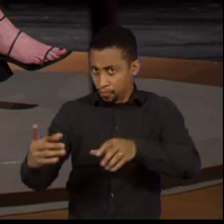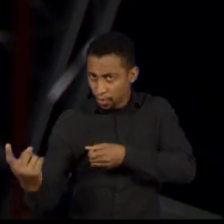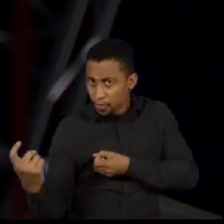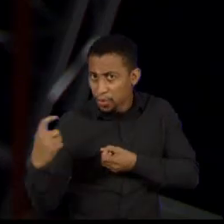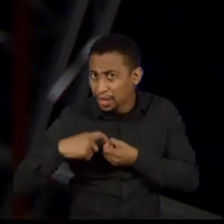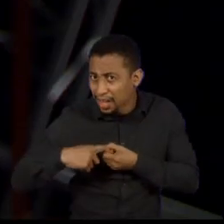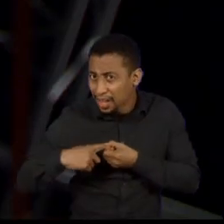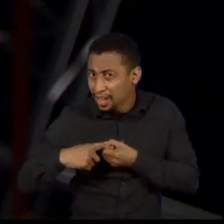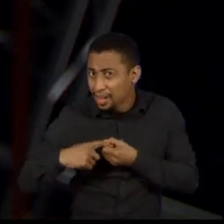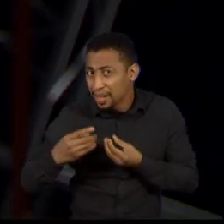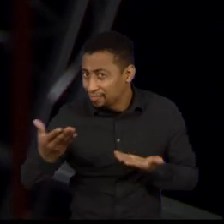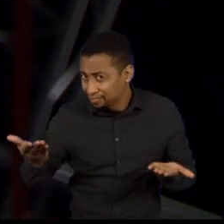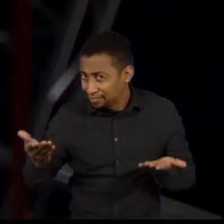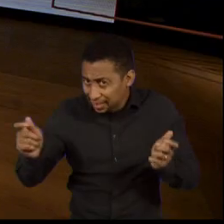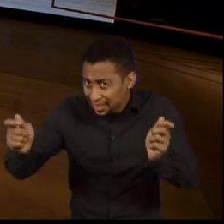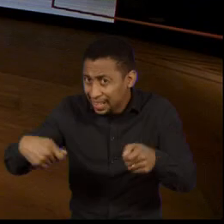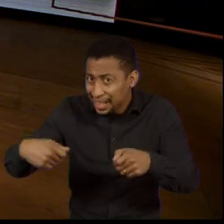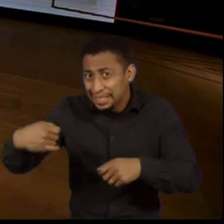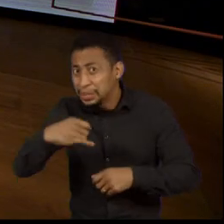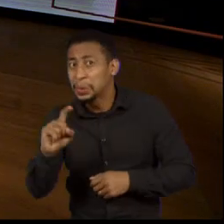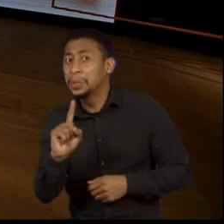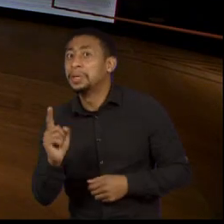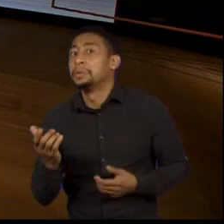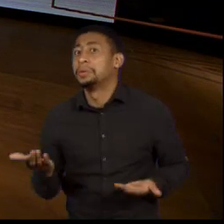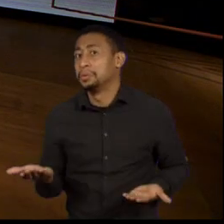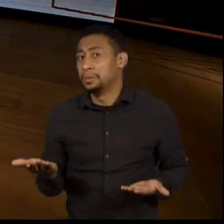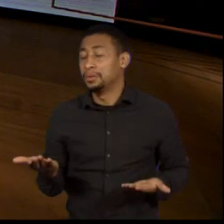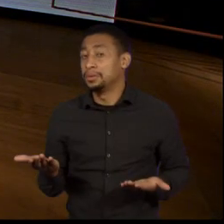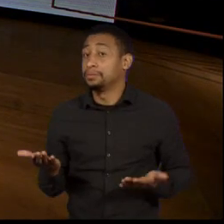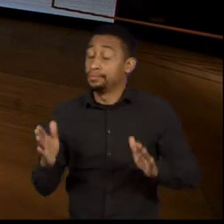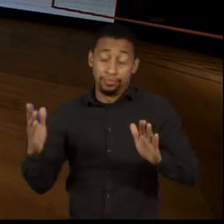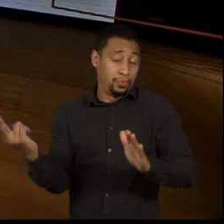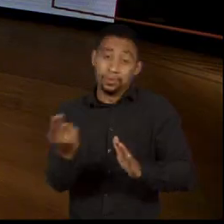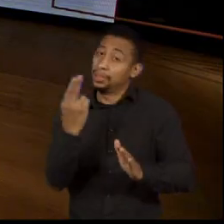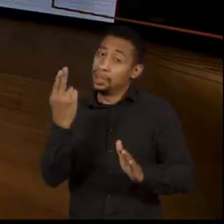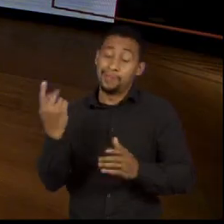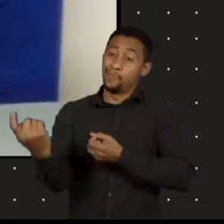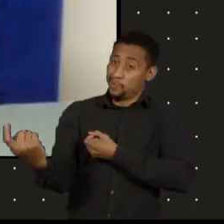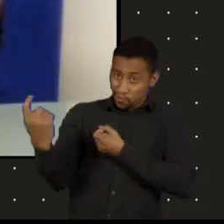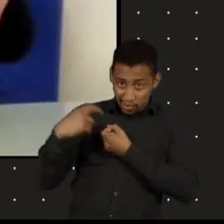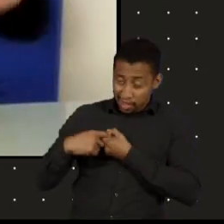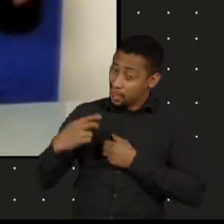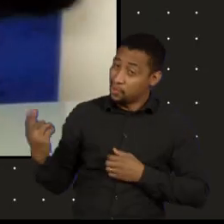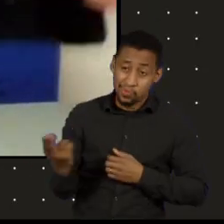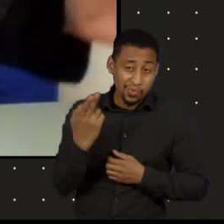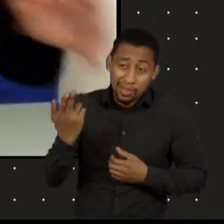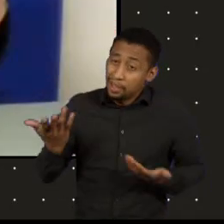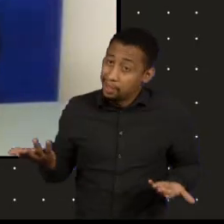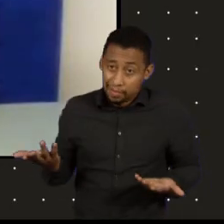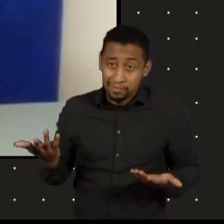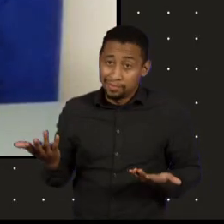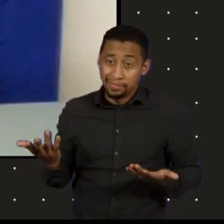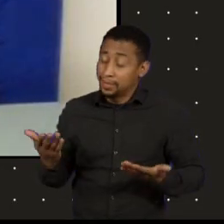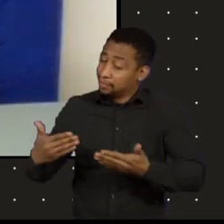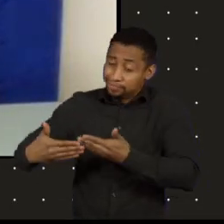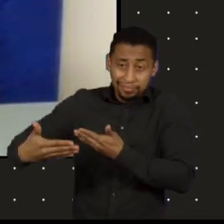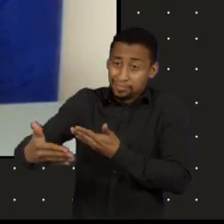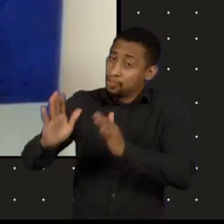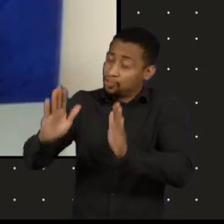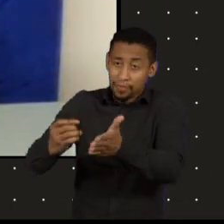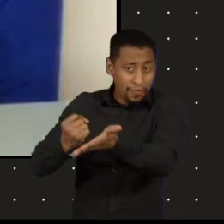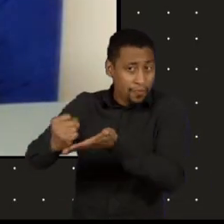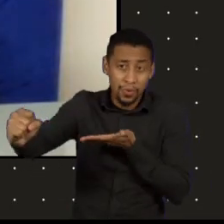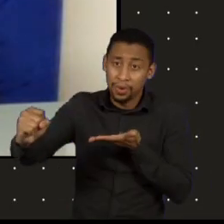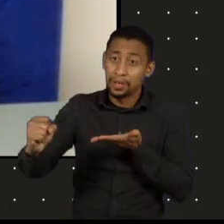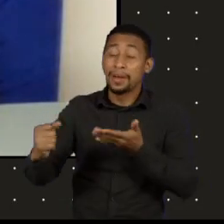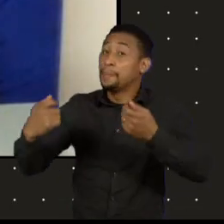difícil, né? Não dá para retroceder, né, gente? Vamos combinar que não dá para retroceder, não dá para atrasar, não dá. Nós já temos